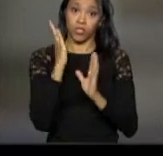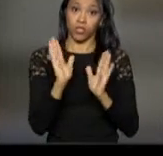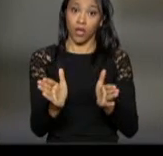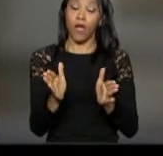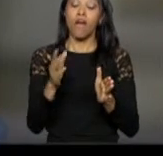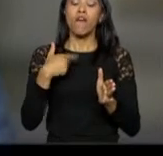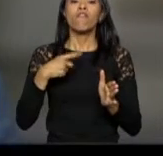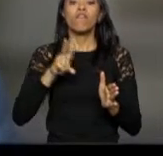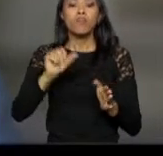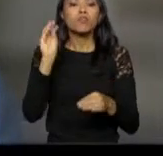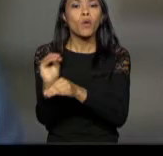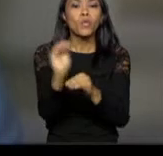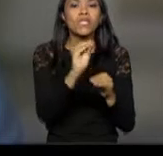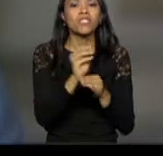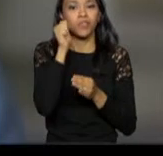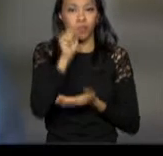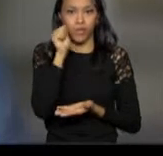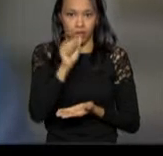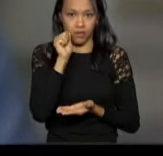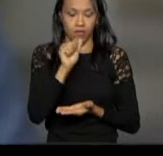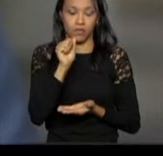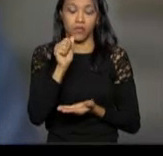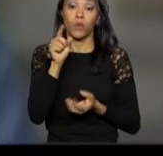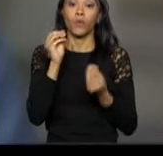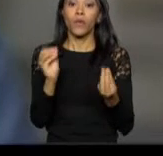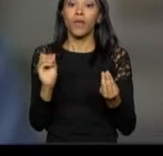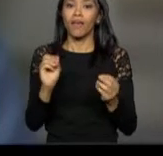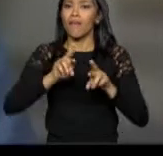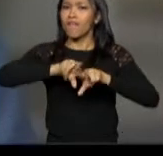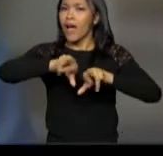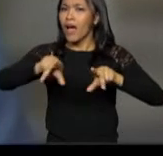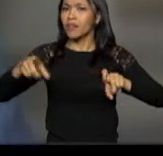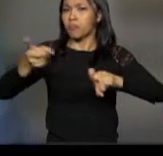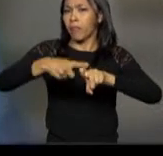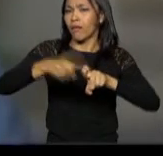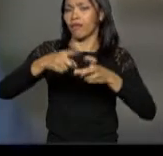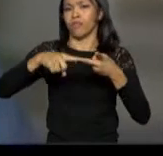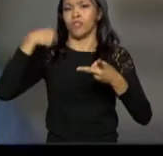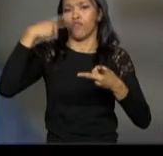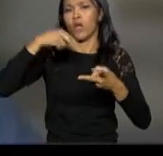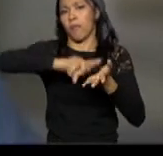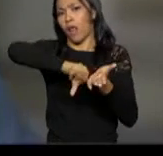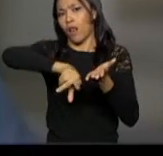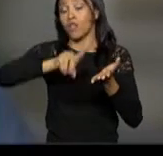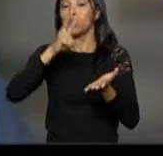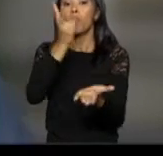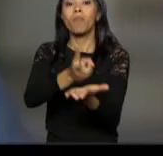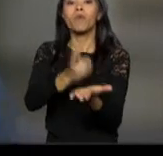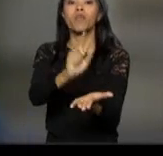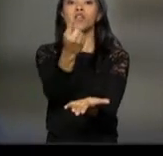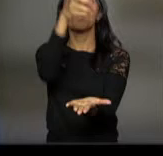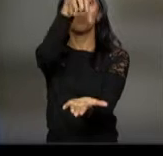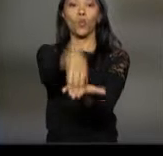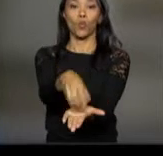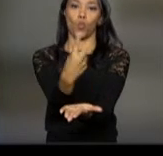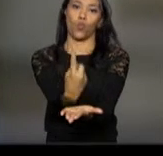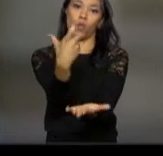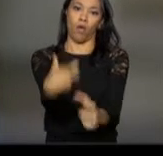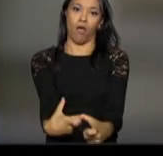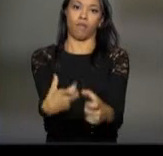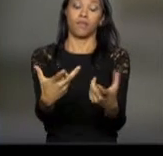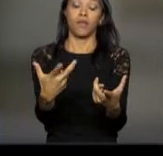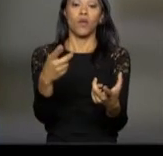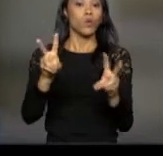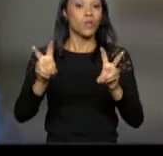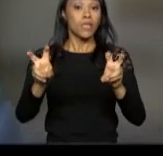vamos acolher e proteger as mulheres, colocando vários serviços em um mesmo lugar. O lema dessas